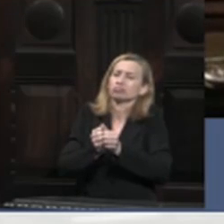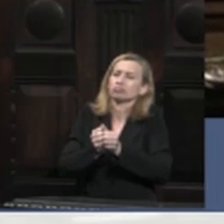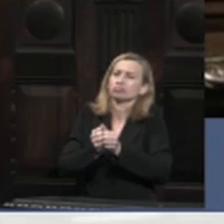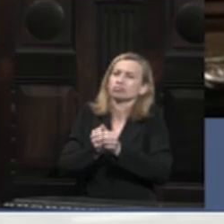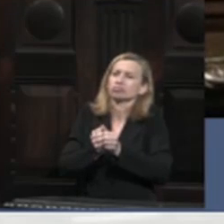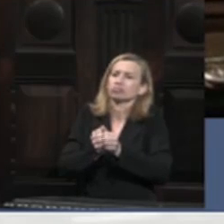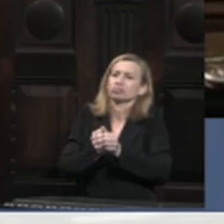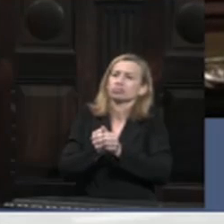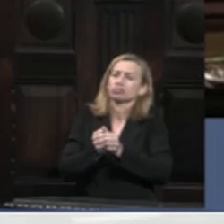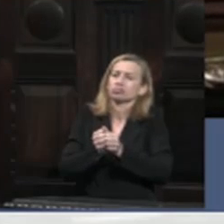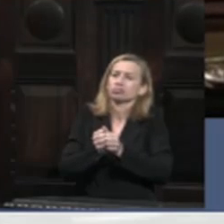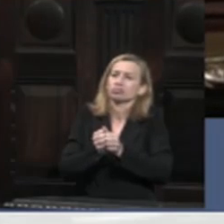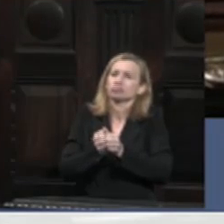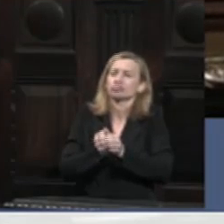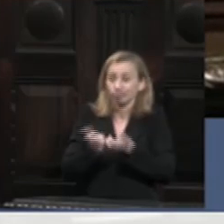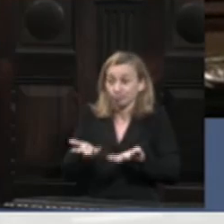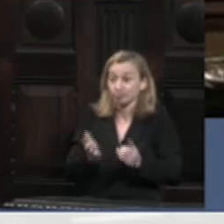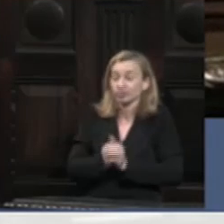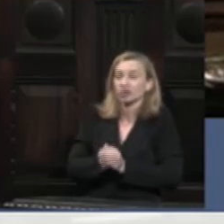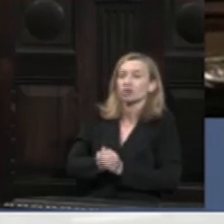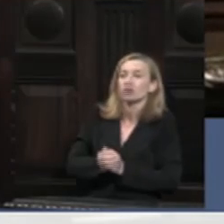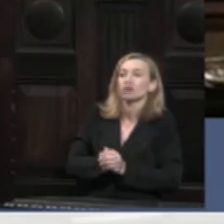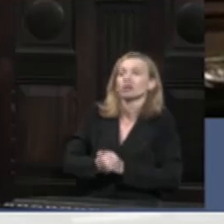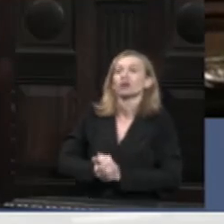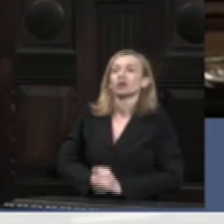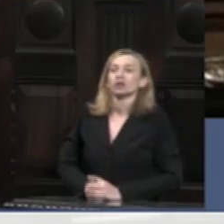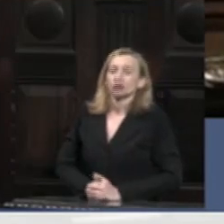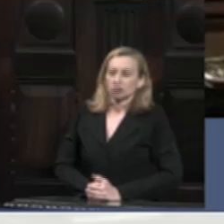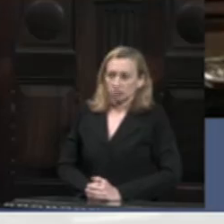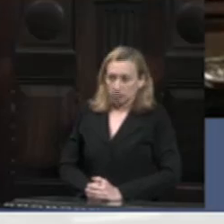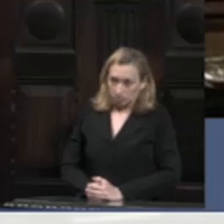a tolerância, enfim, a